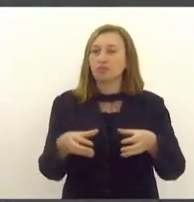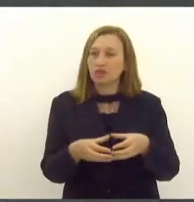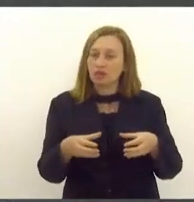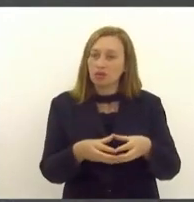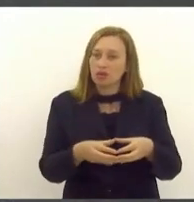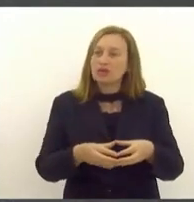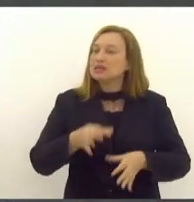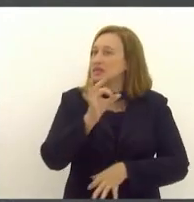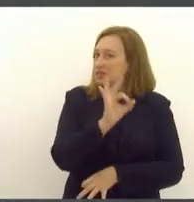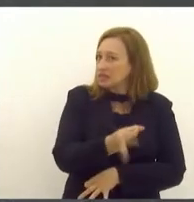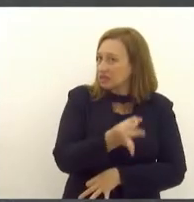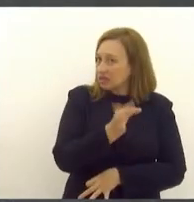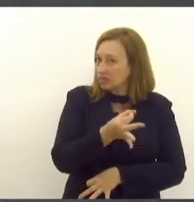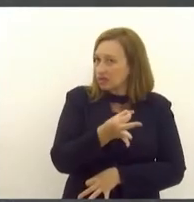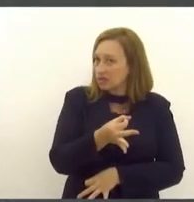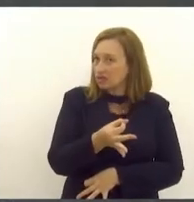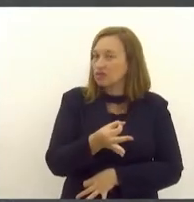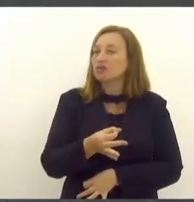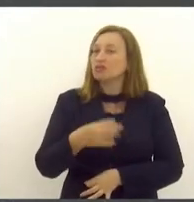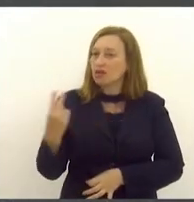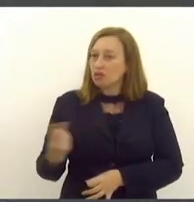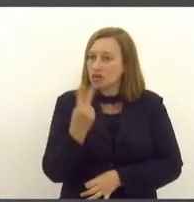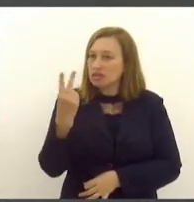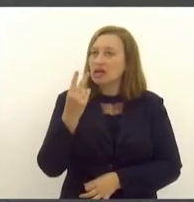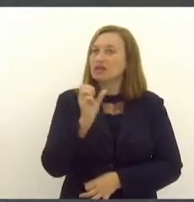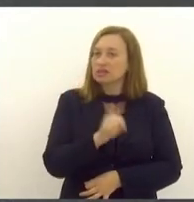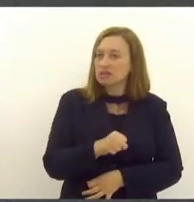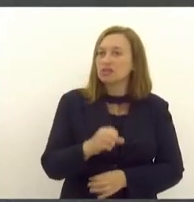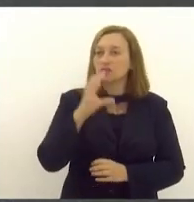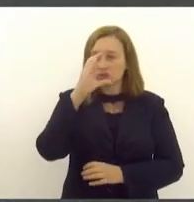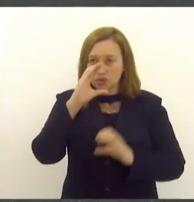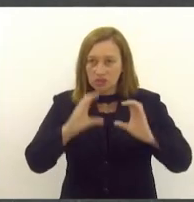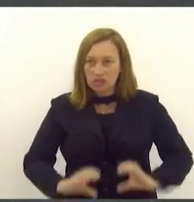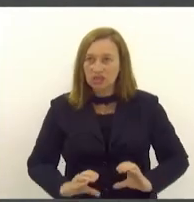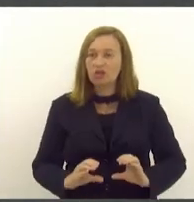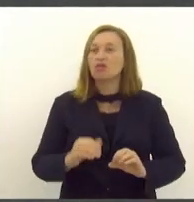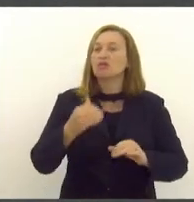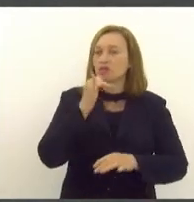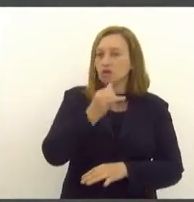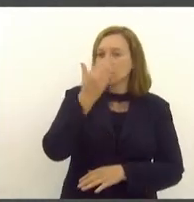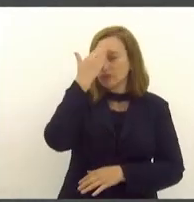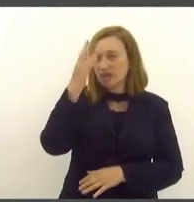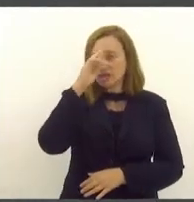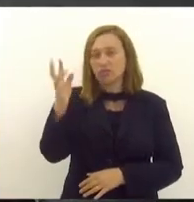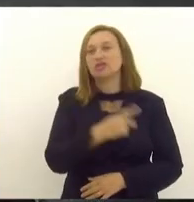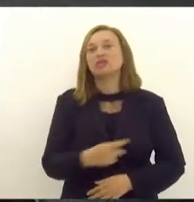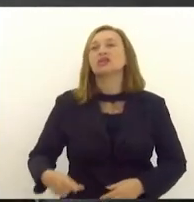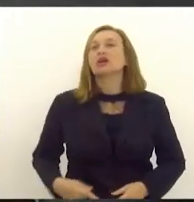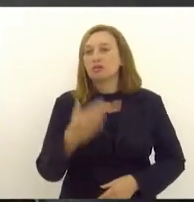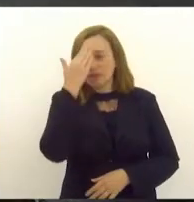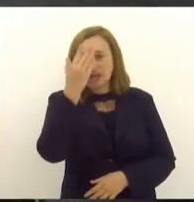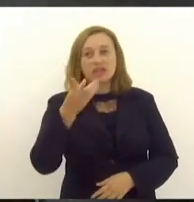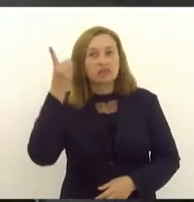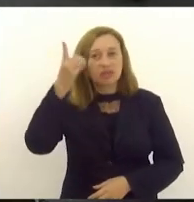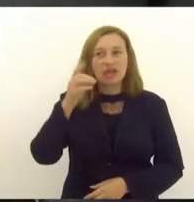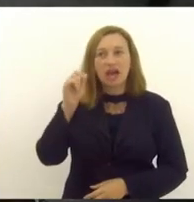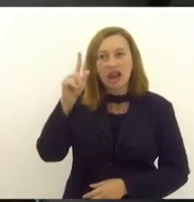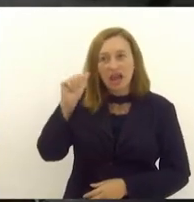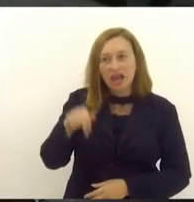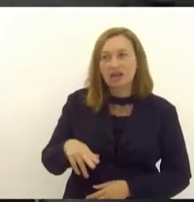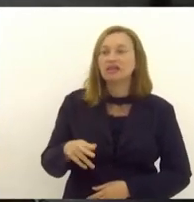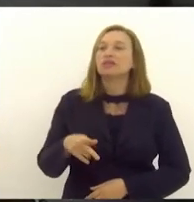que certamente vai Honrar muito o cidadão Fluminense Obrigado Presidente Obrigado Deputado Alan Lopes